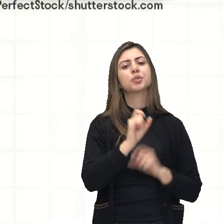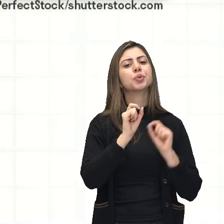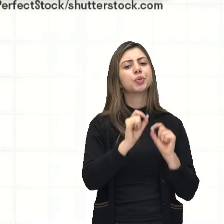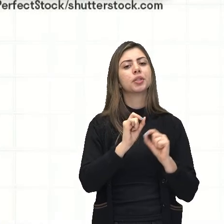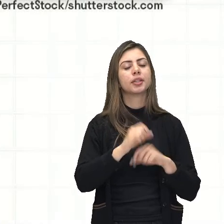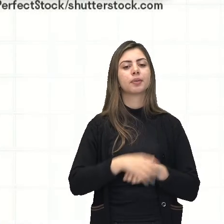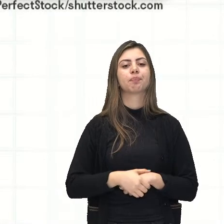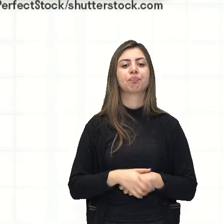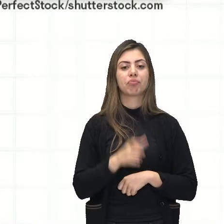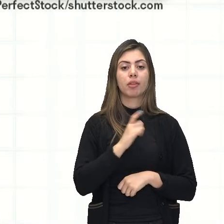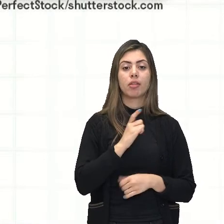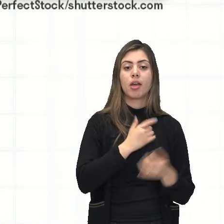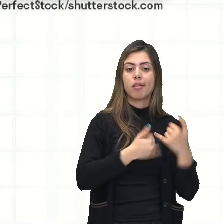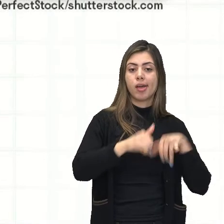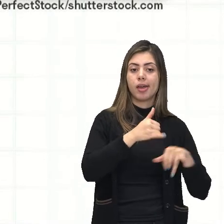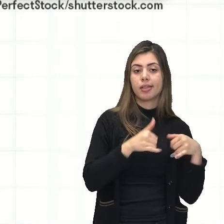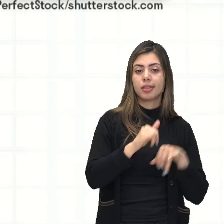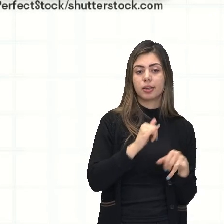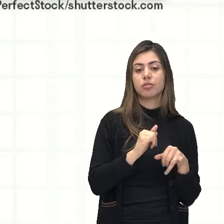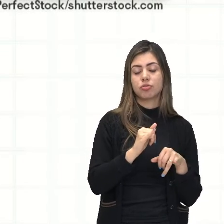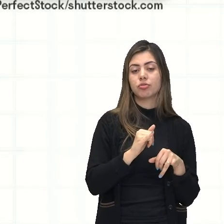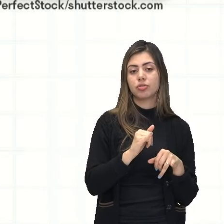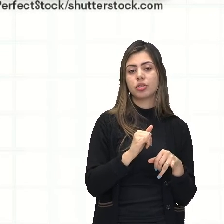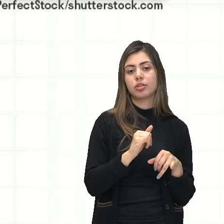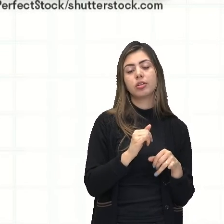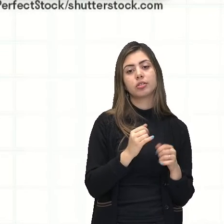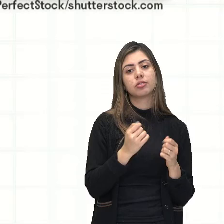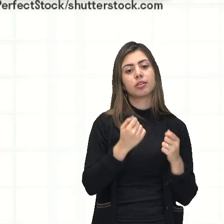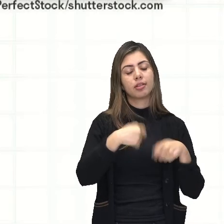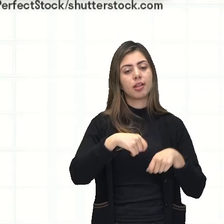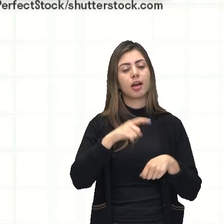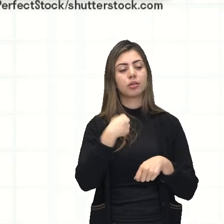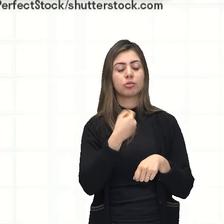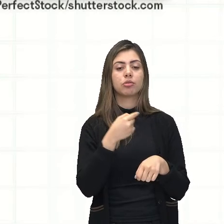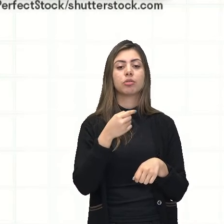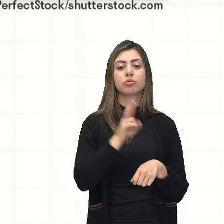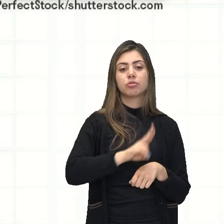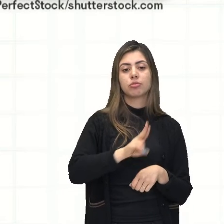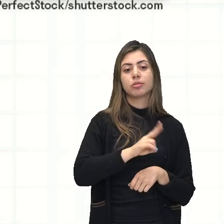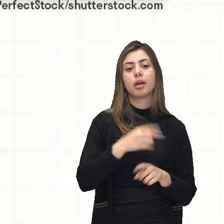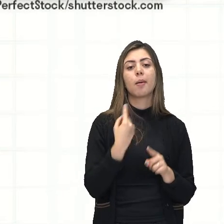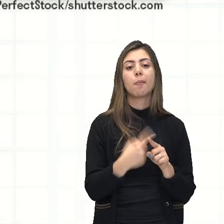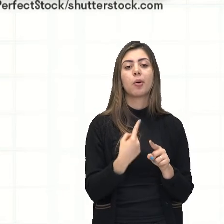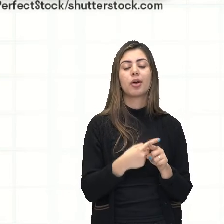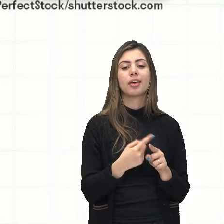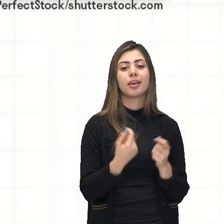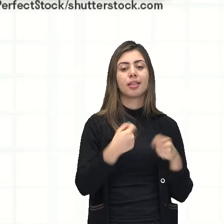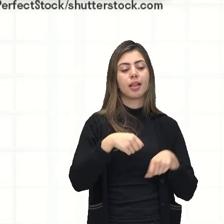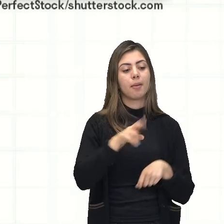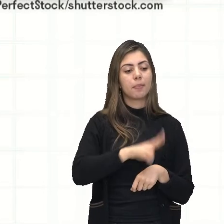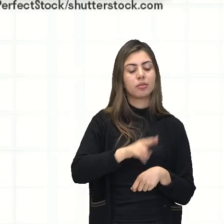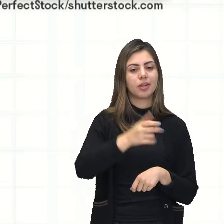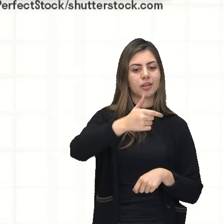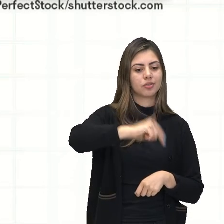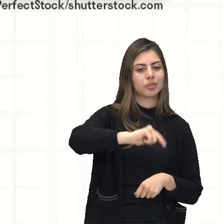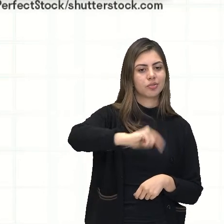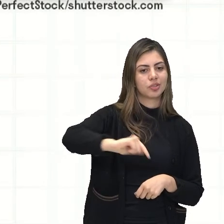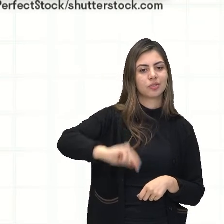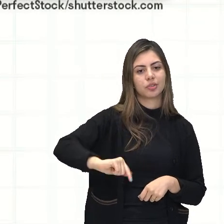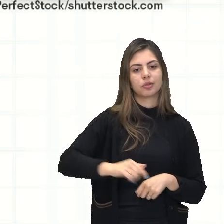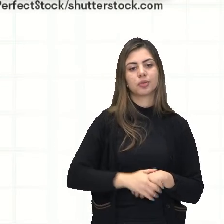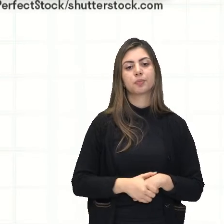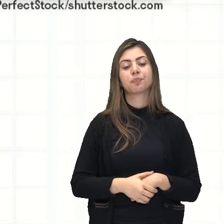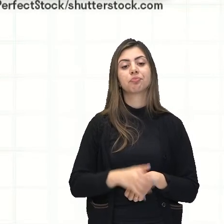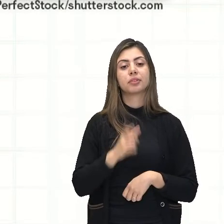fontes de energia consideradas, né, alternativas, por serem de caráter renovável e